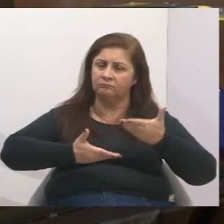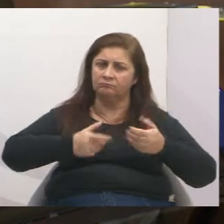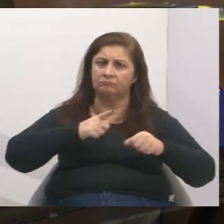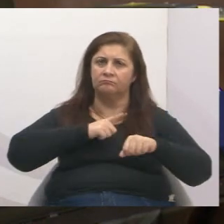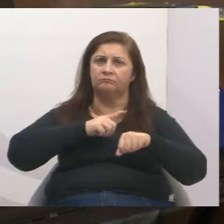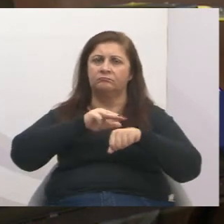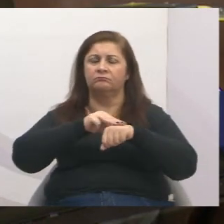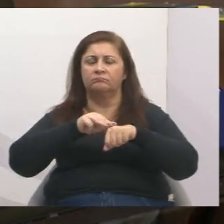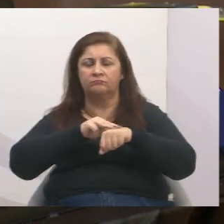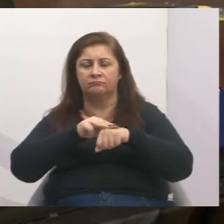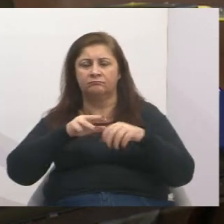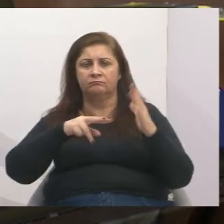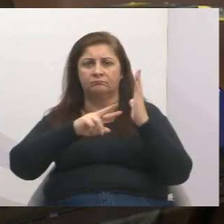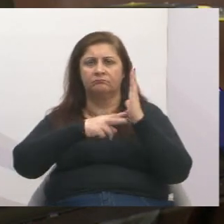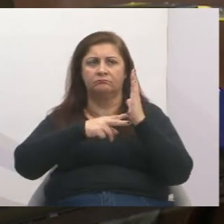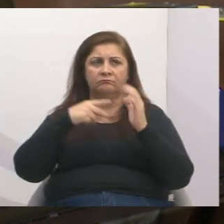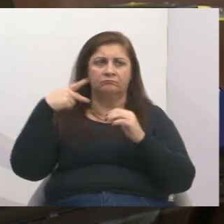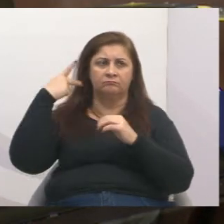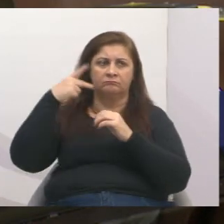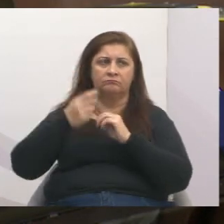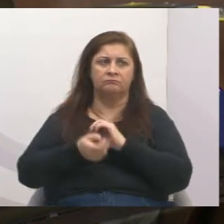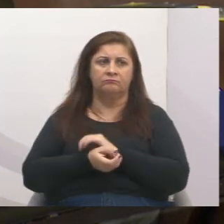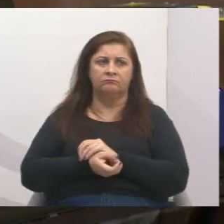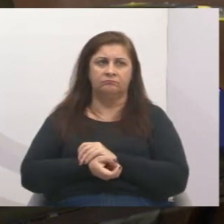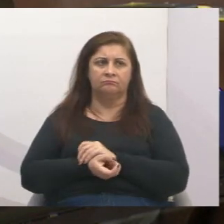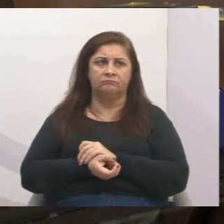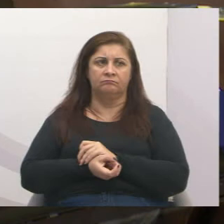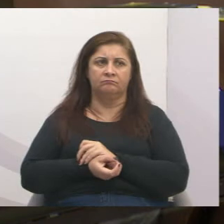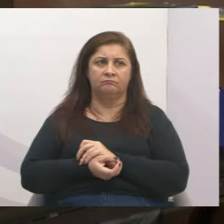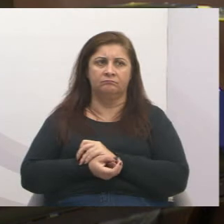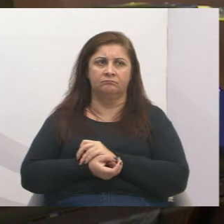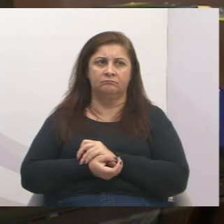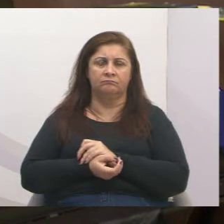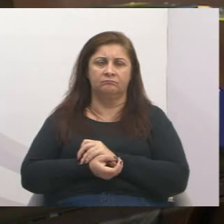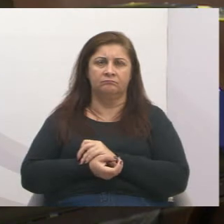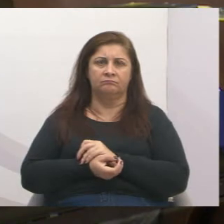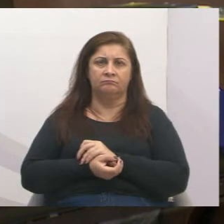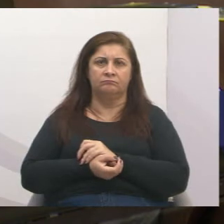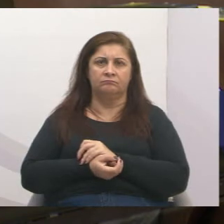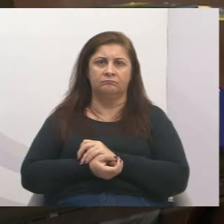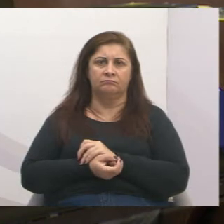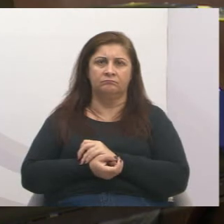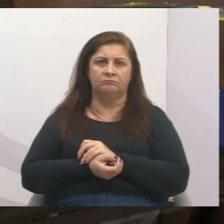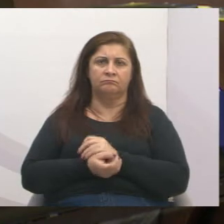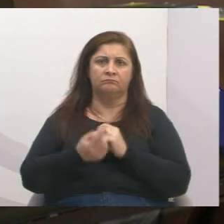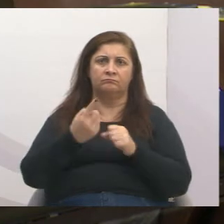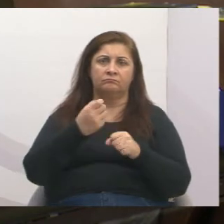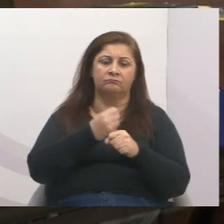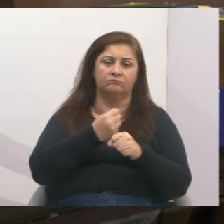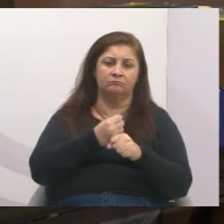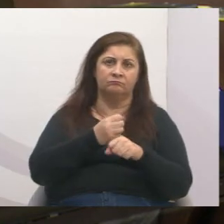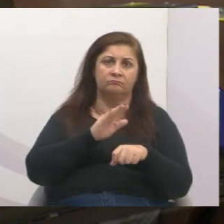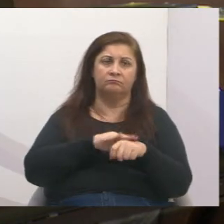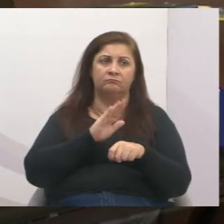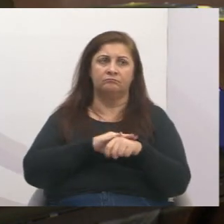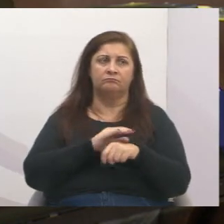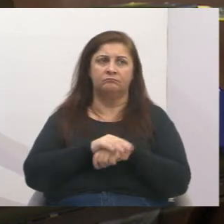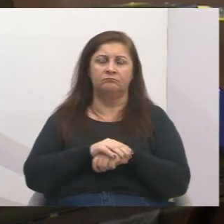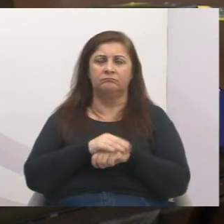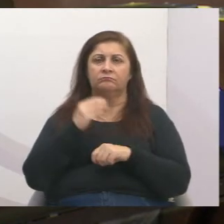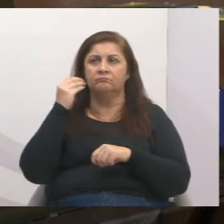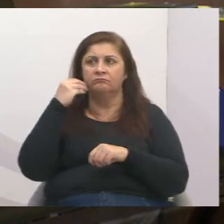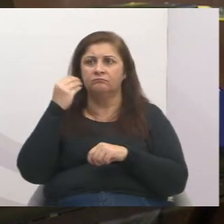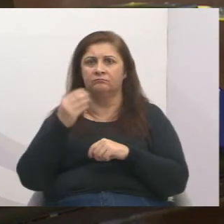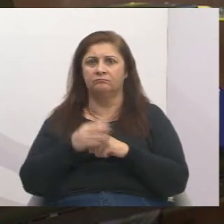pelo sindicato, com os vereadores, de, olha, vamos dar um ano a mais, porque daí parece alguma coisa, vamos mudar. Ou a gente